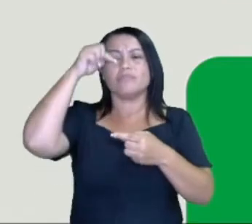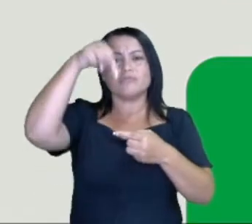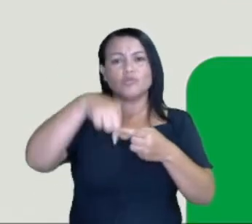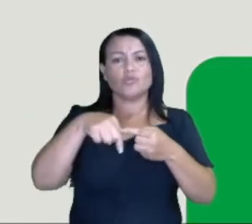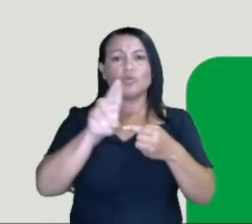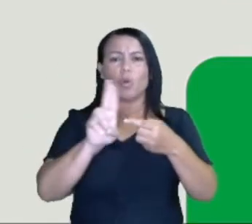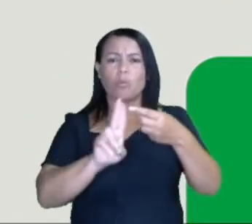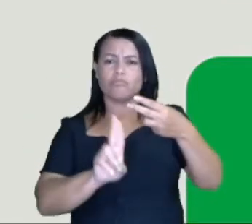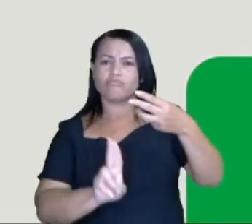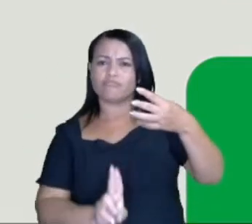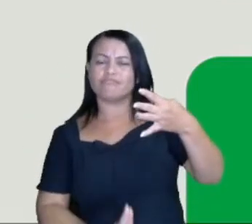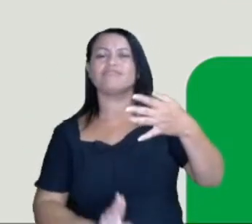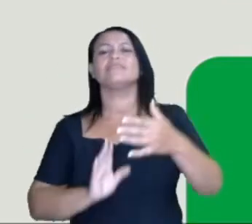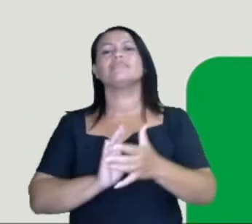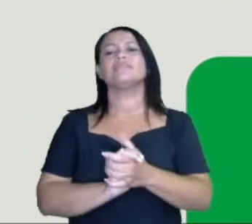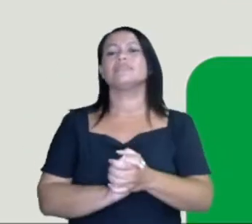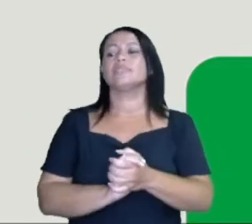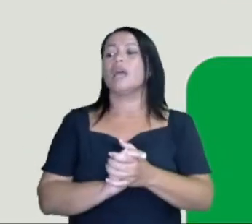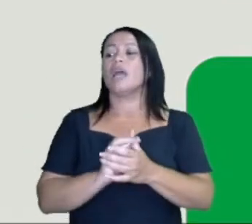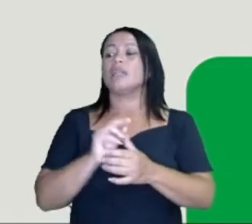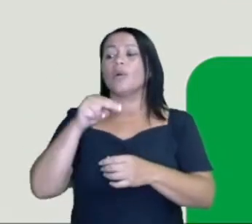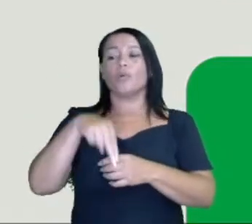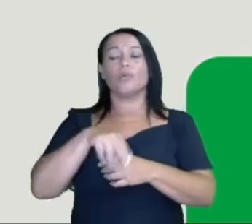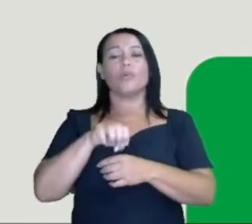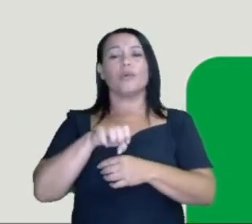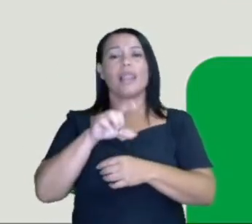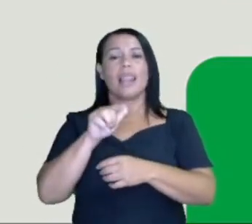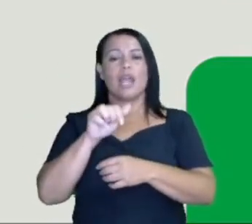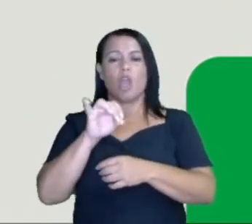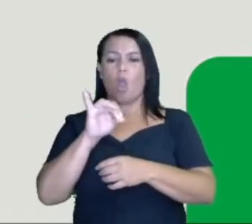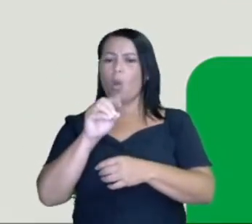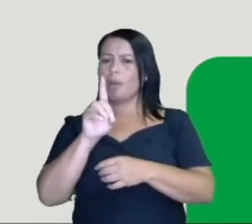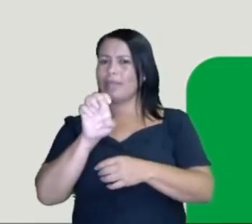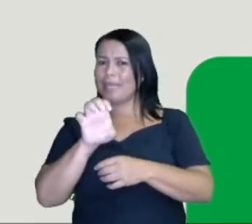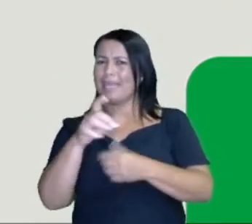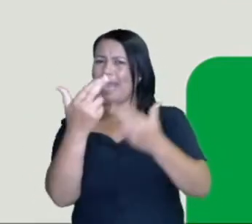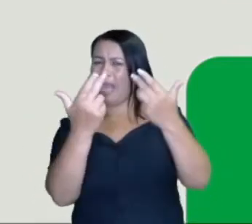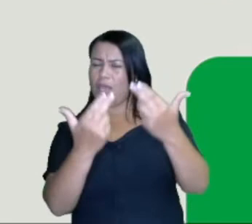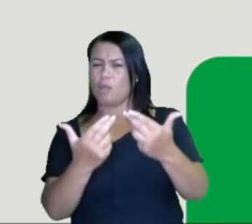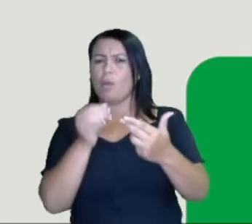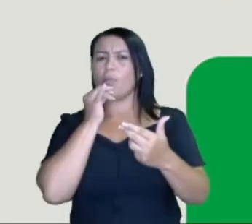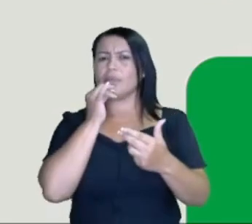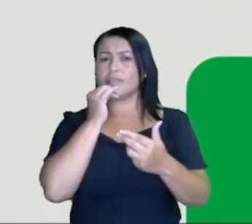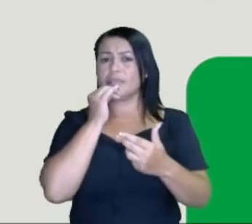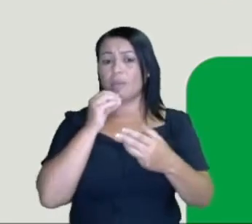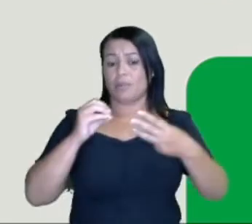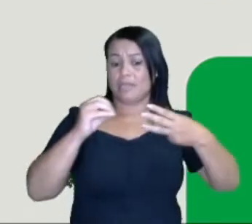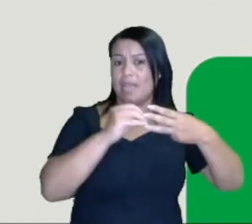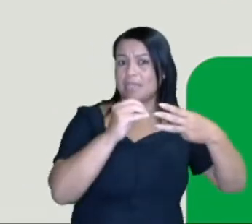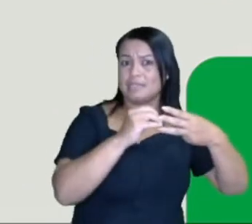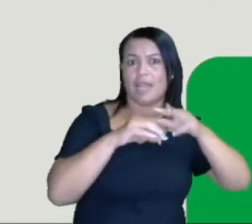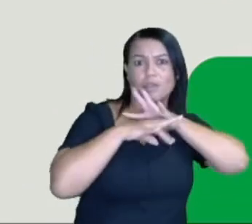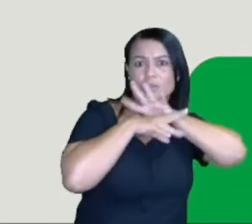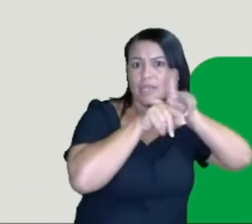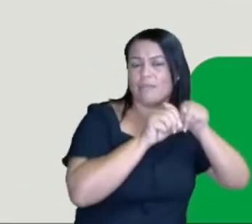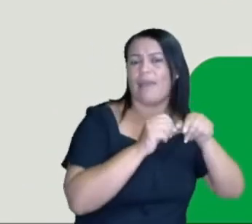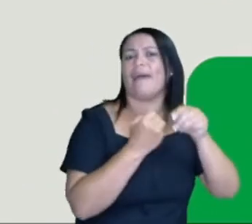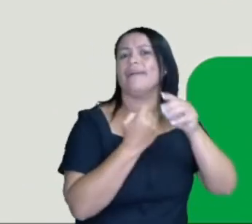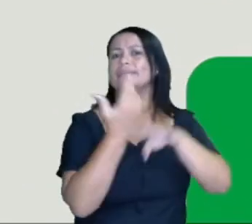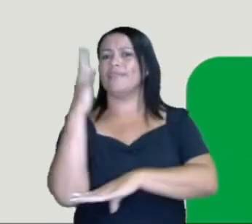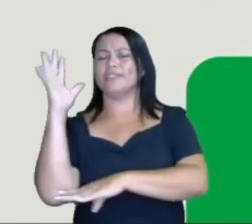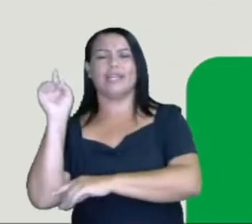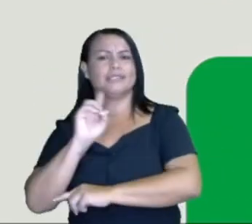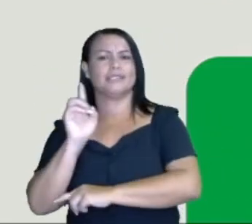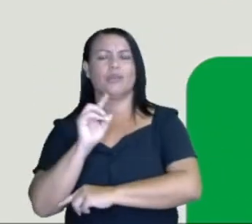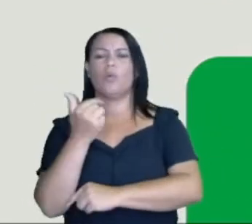no pezinho da tela. Esse nucleoide não é um núcleo igual ao núcleo das células animais e vegetais, pois ele